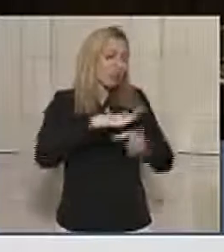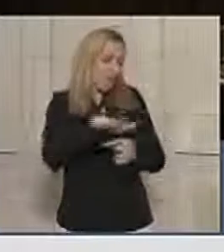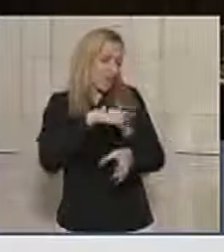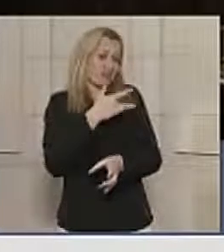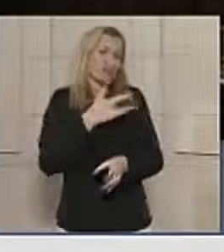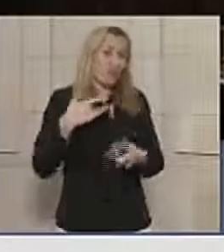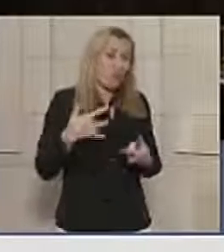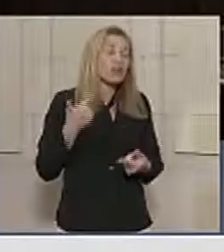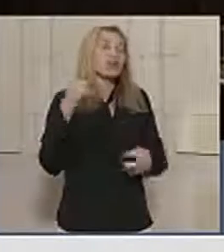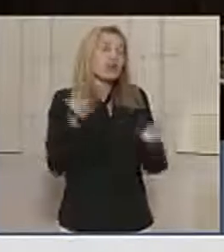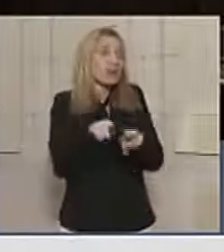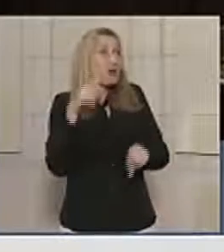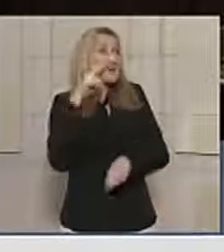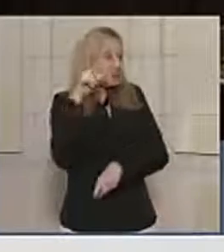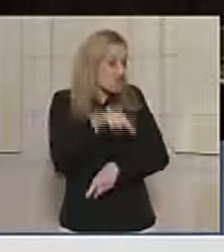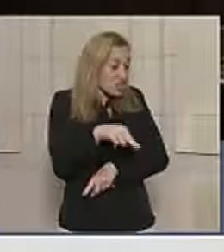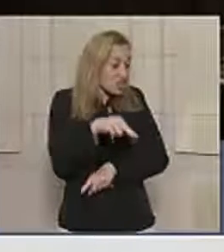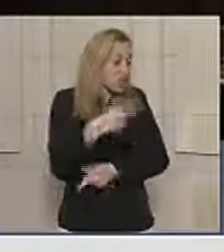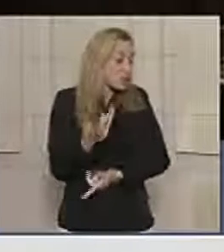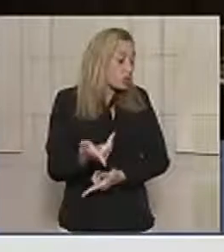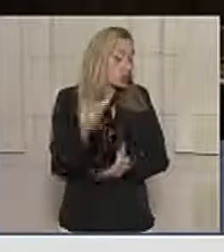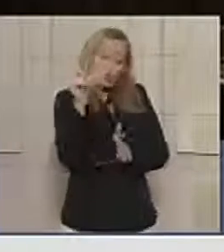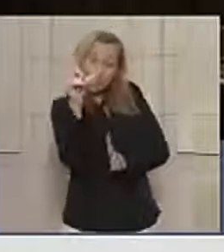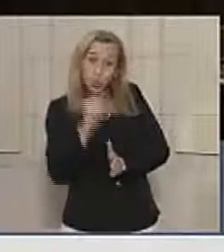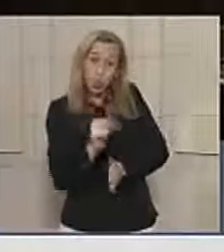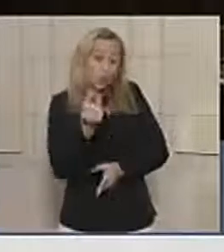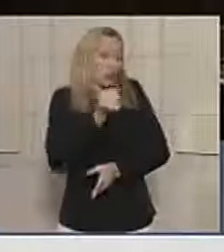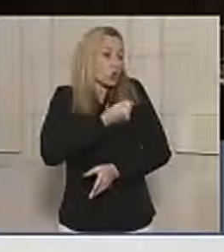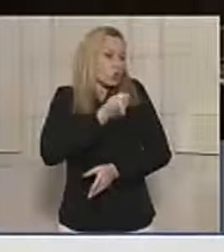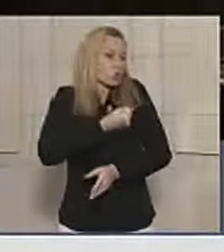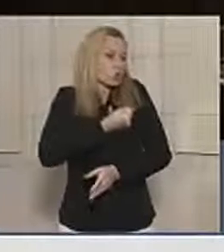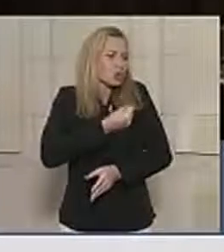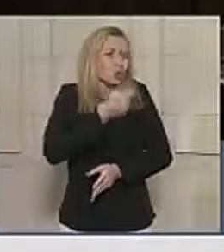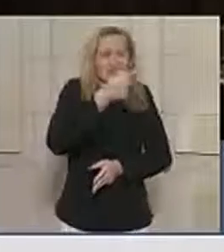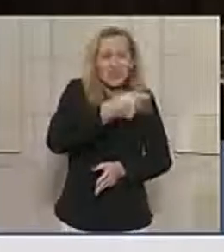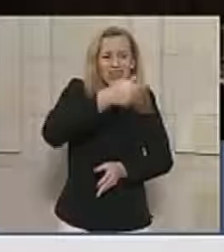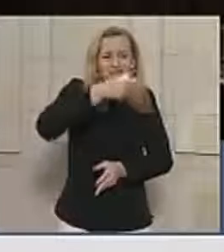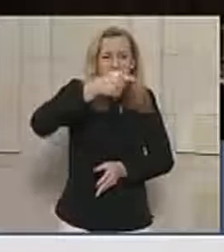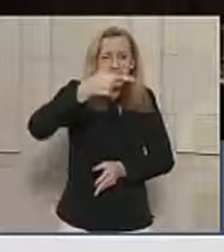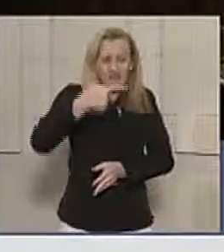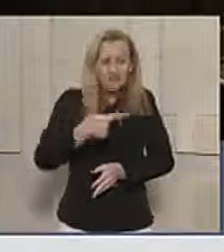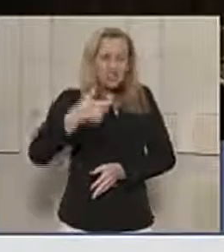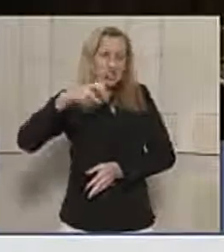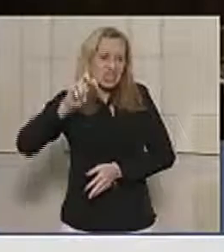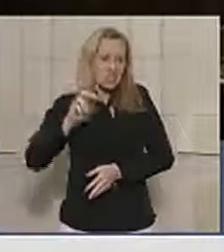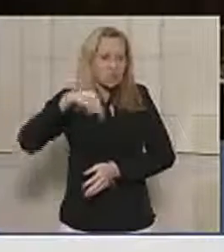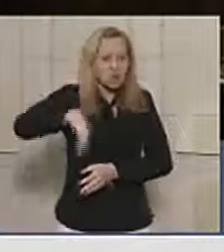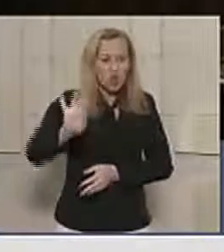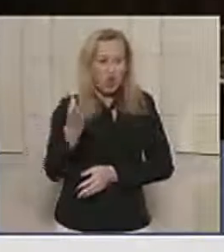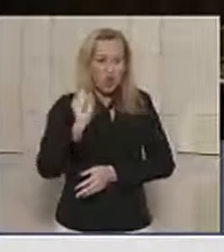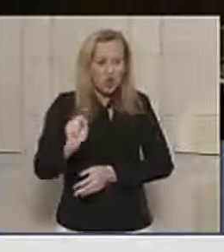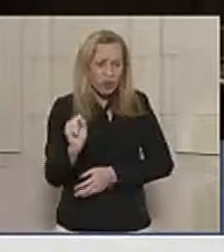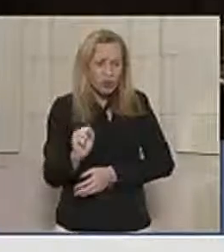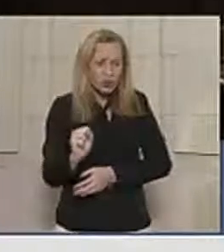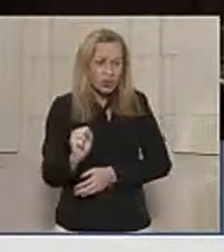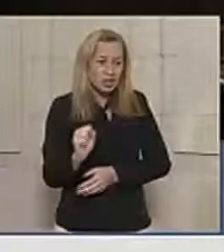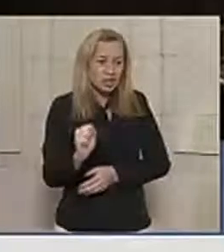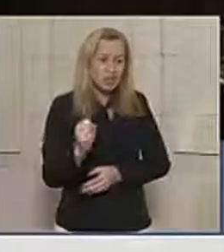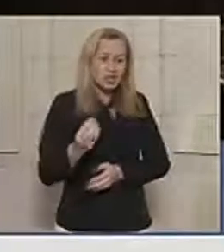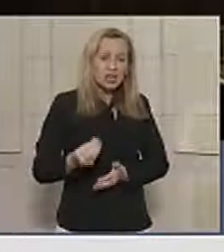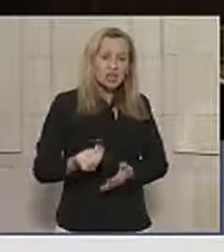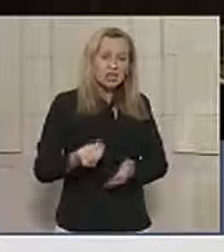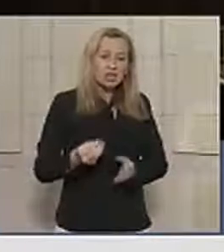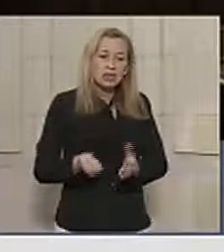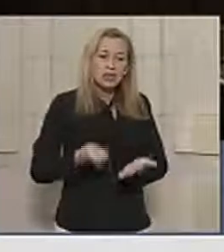saúde. Nós vimos que houve uma redução de 725 milhões para investir na área